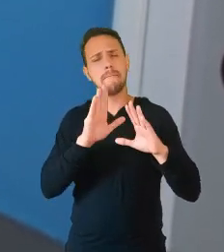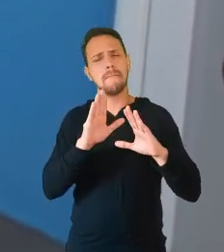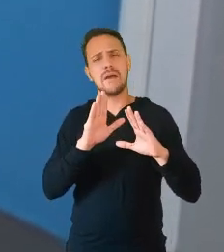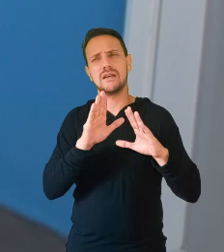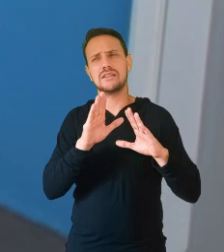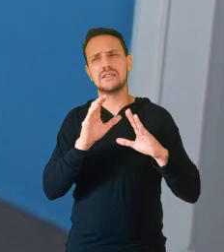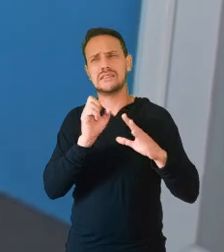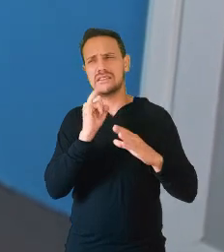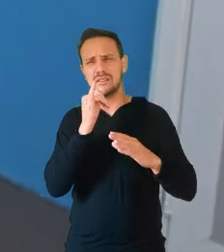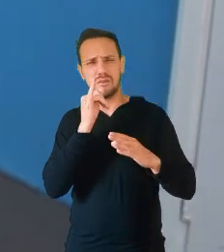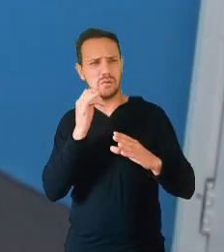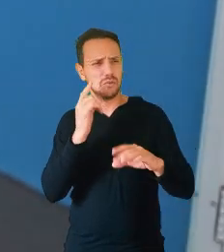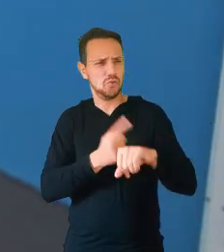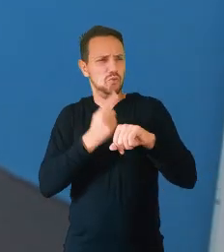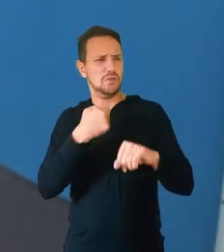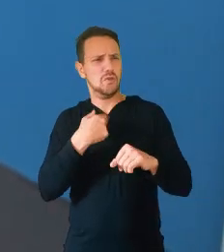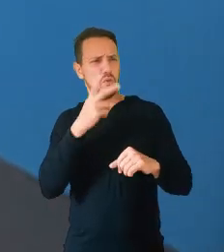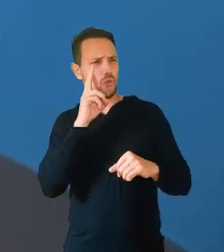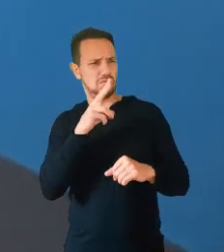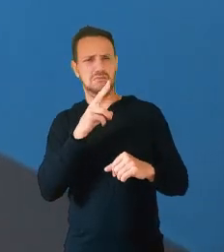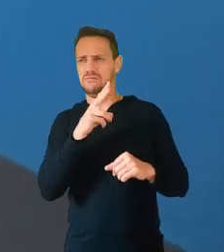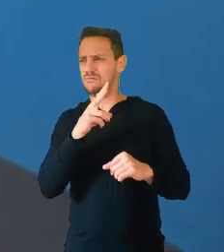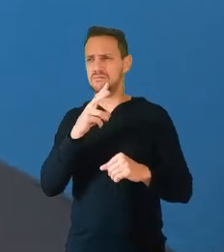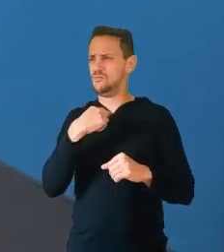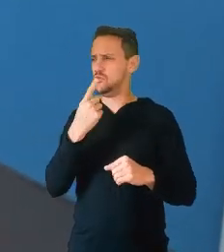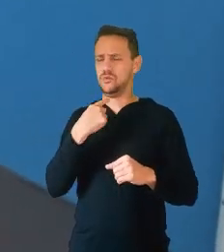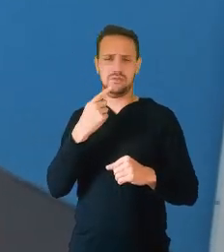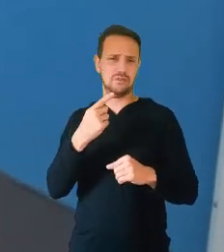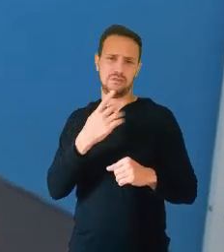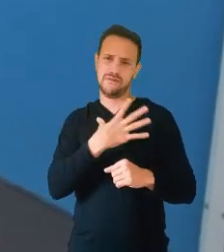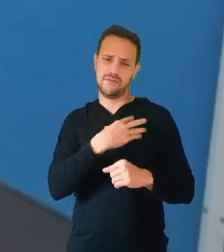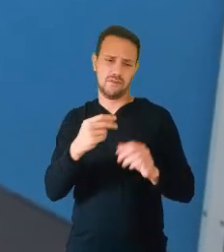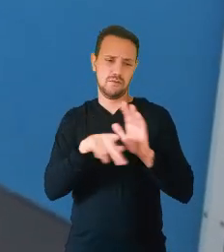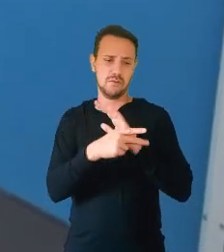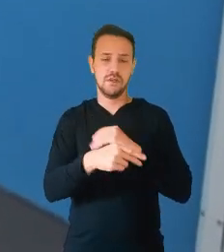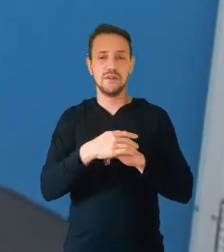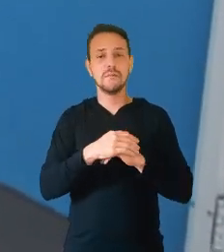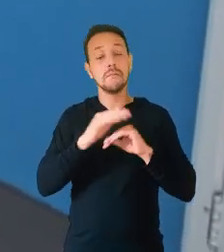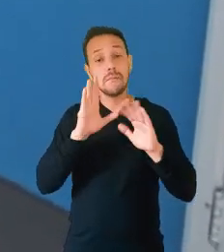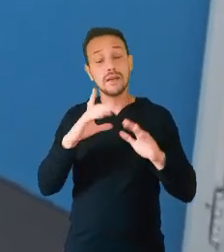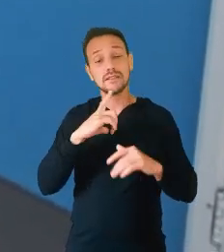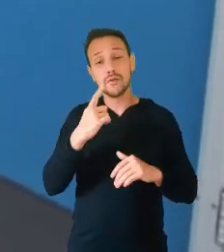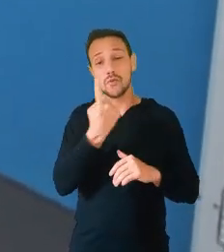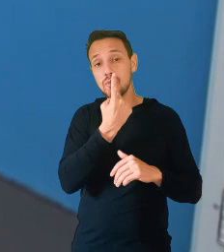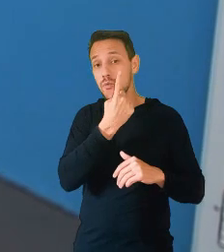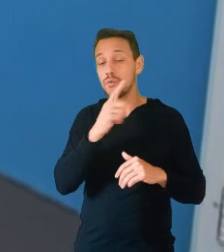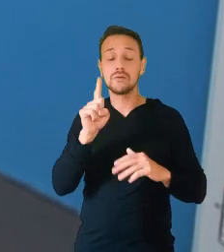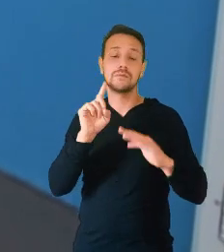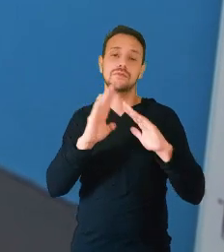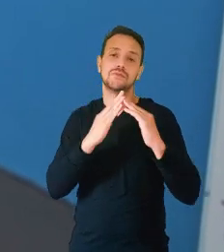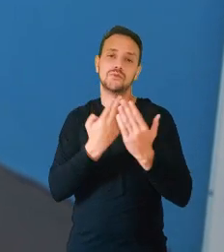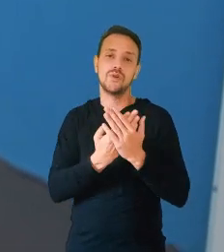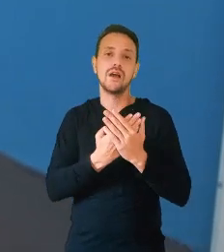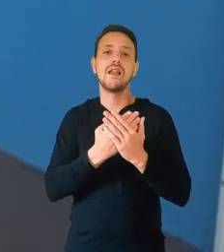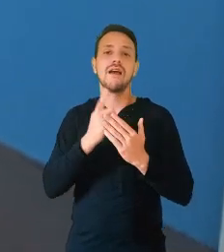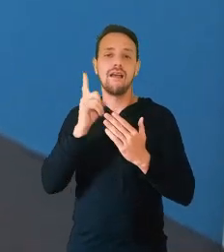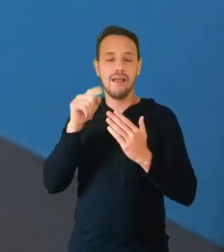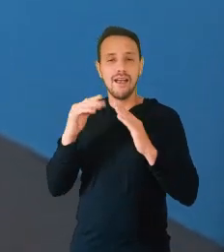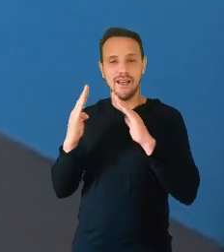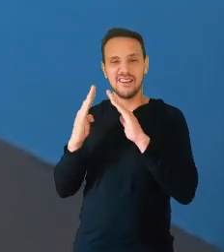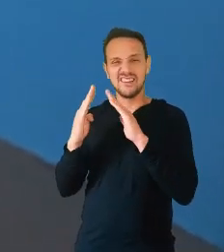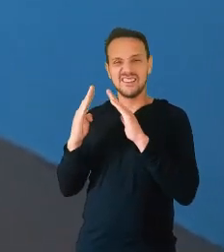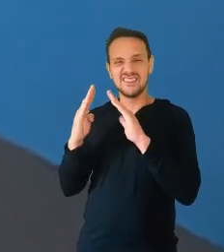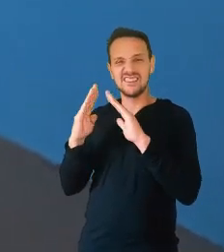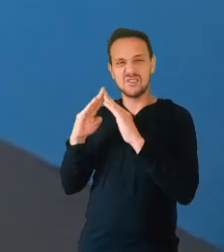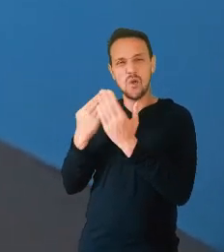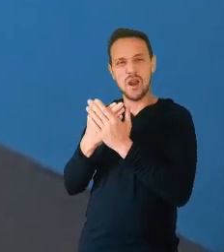na hora, Lude, não, essa escola não tem como receber seu filho. E foi na última escola, que foi numa creche, que eu fui super bem acolhida.